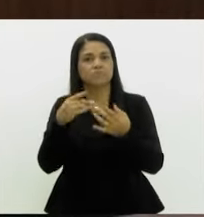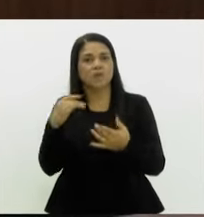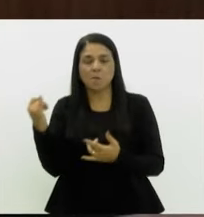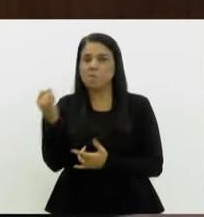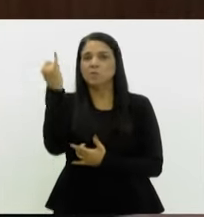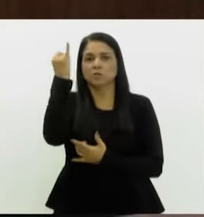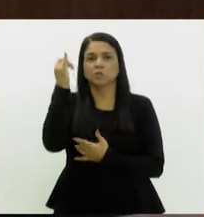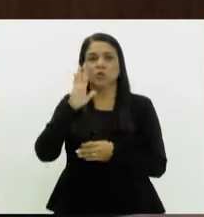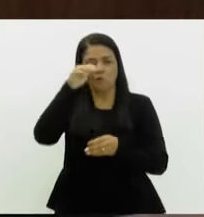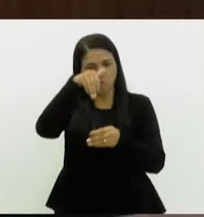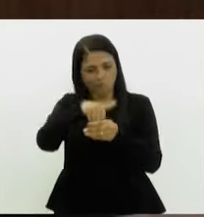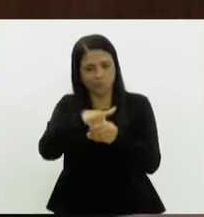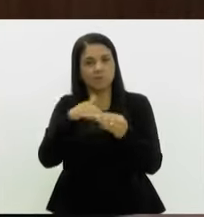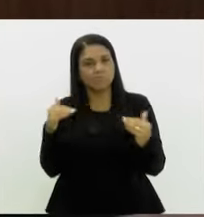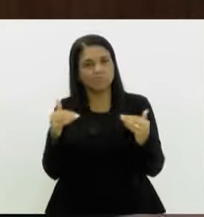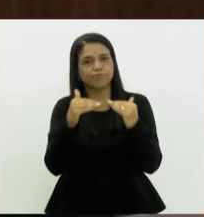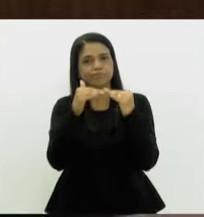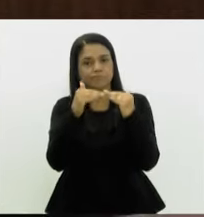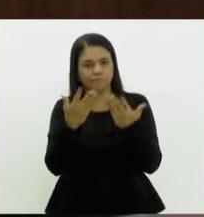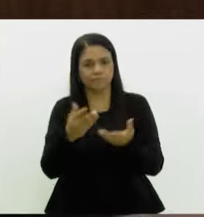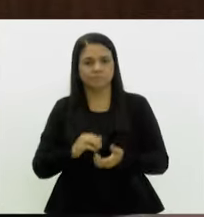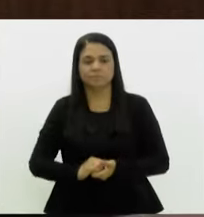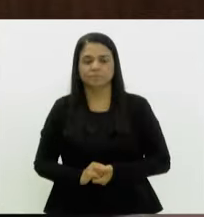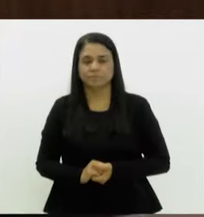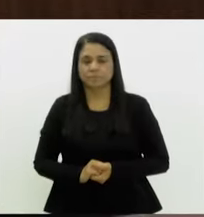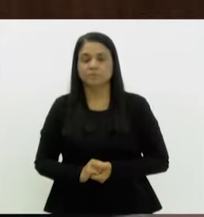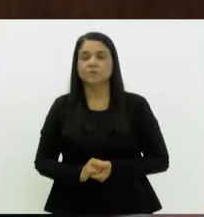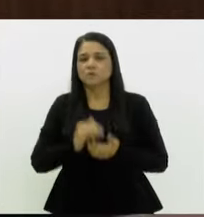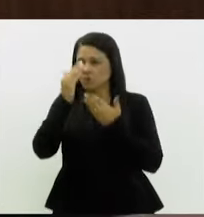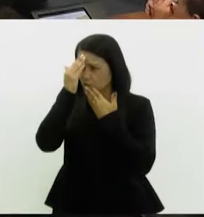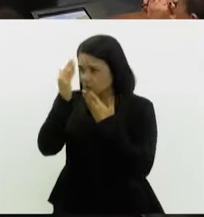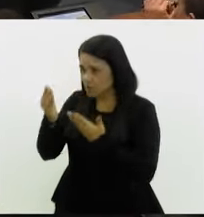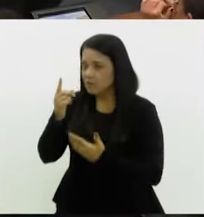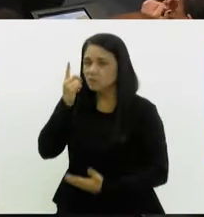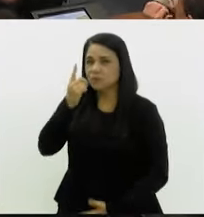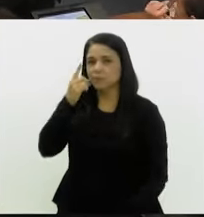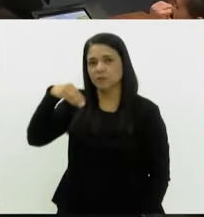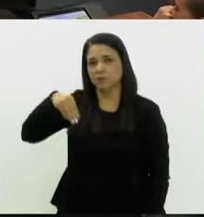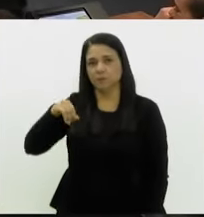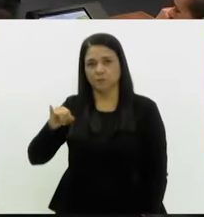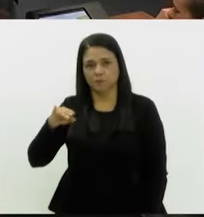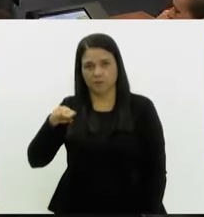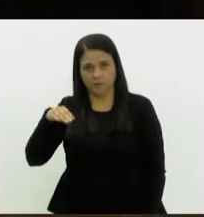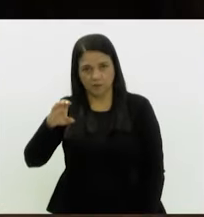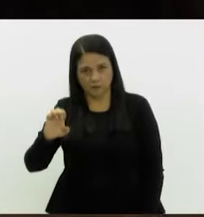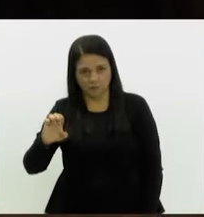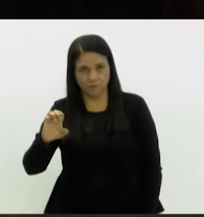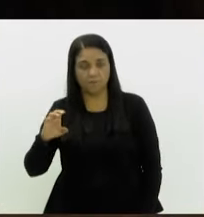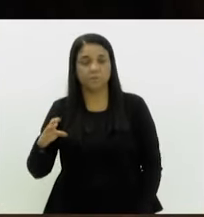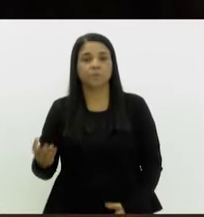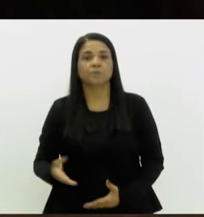Por isso, eu votei favoravelmente. Obrigado, nosso nobre deputado Carlos Mink.